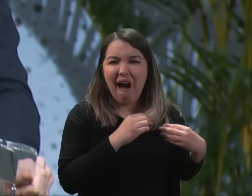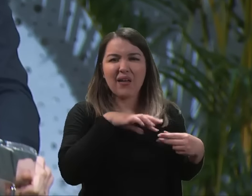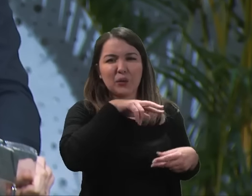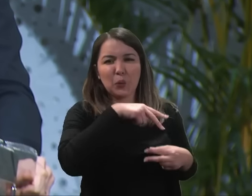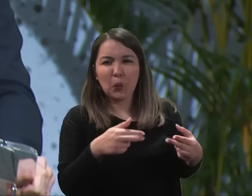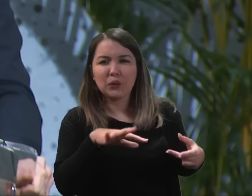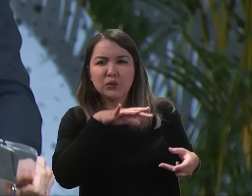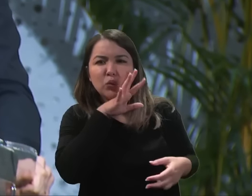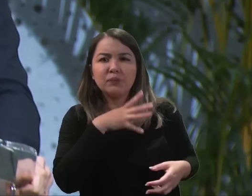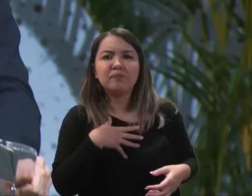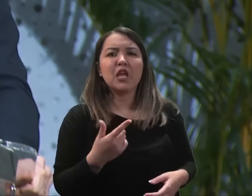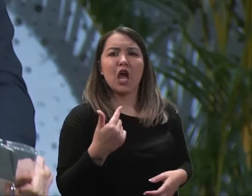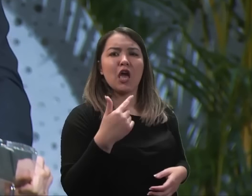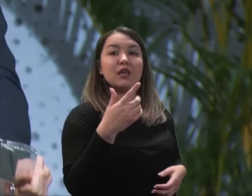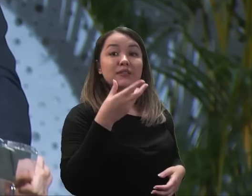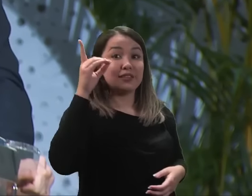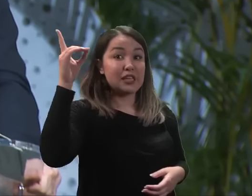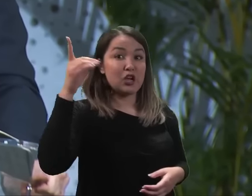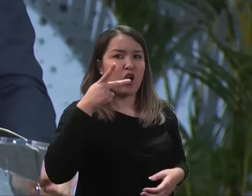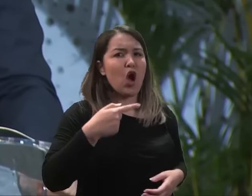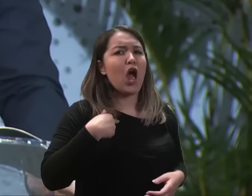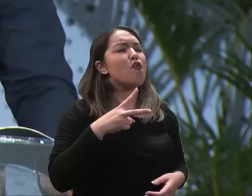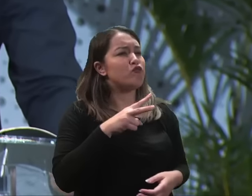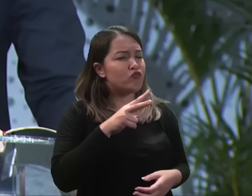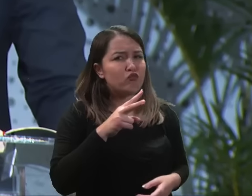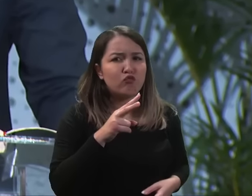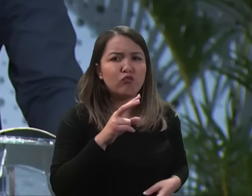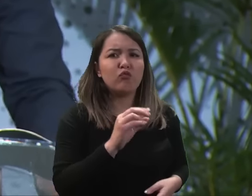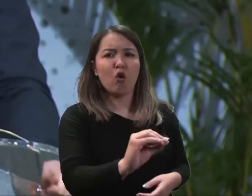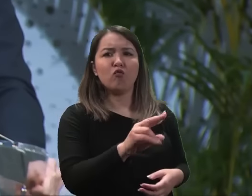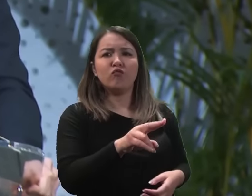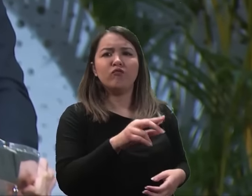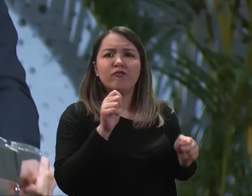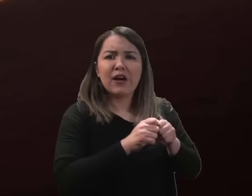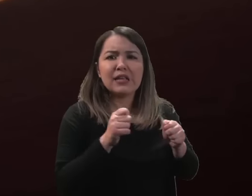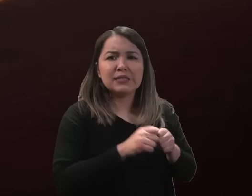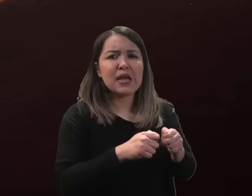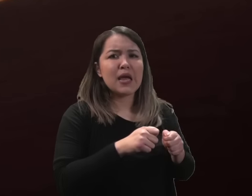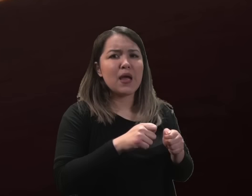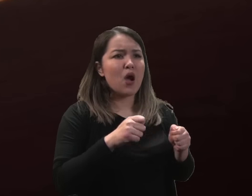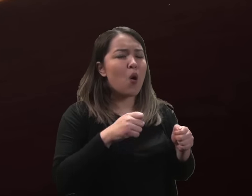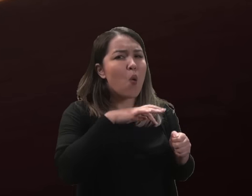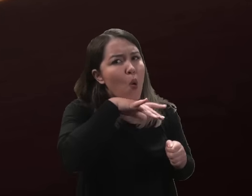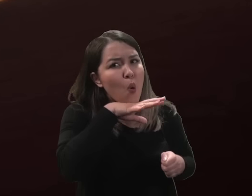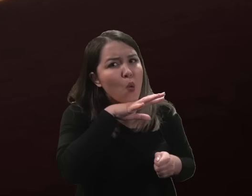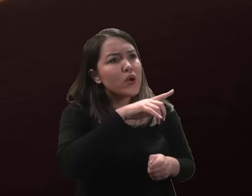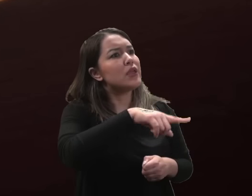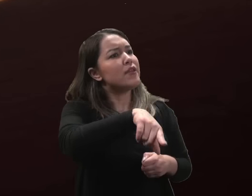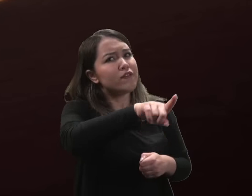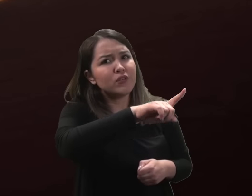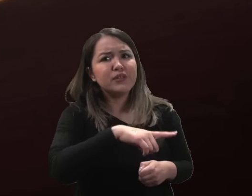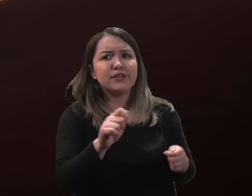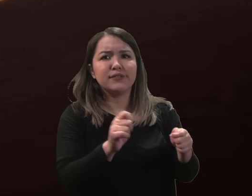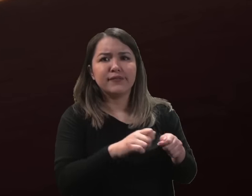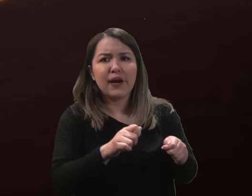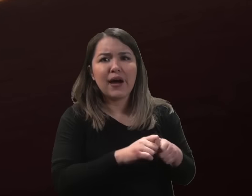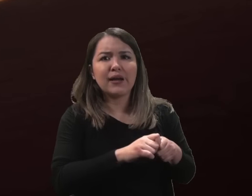a toda esta má congregação que se levantou contra mim versículo 35 neste deserto se